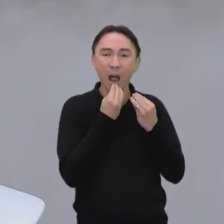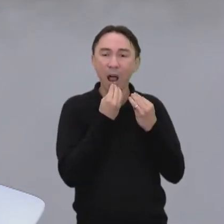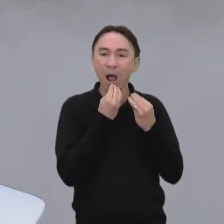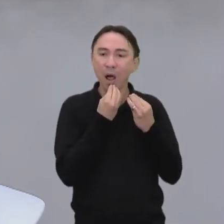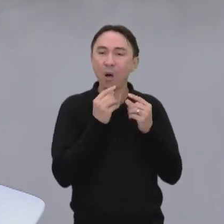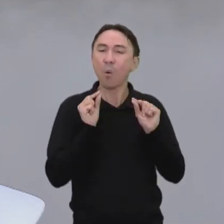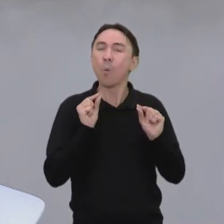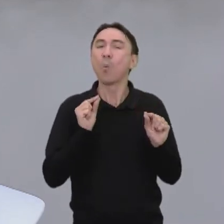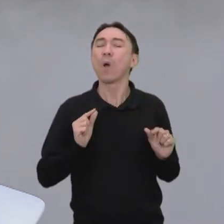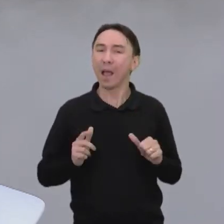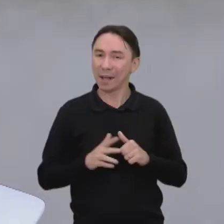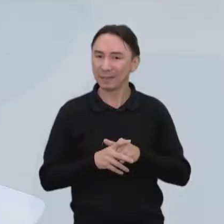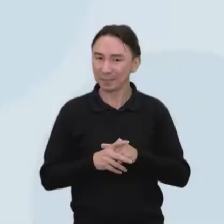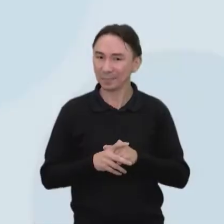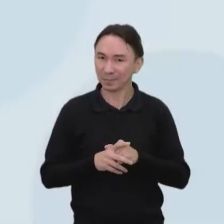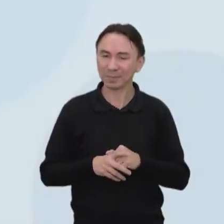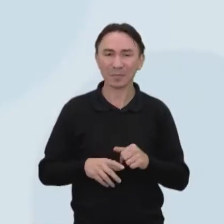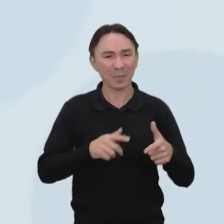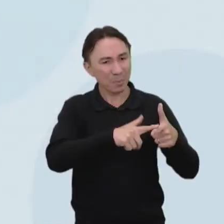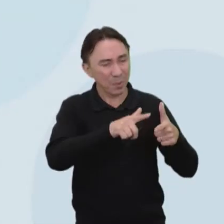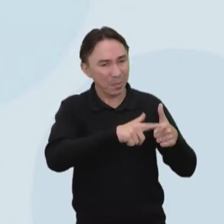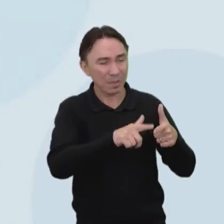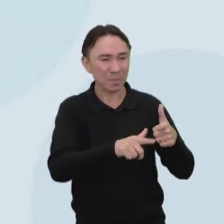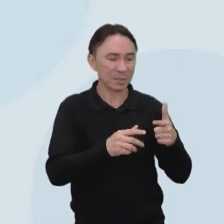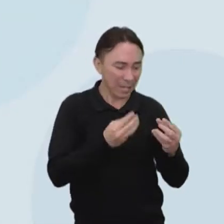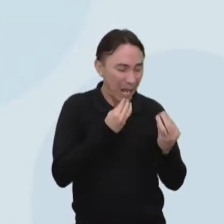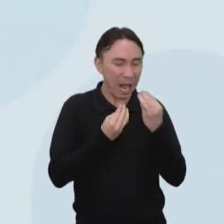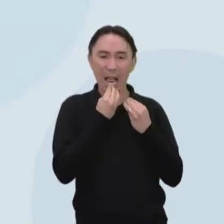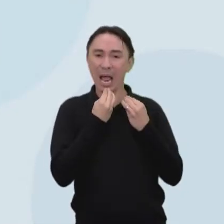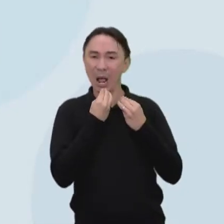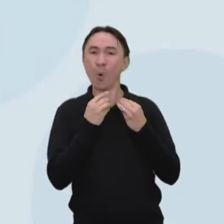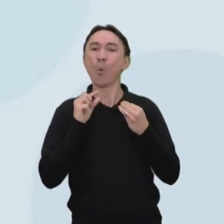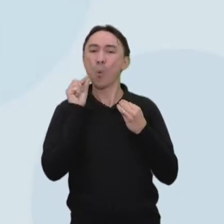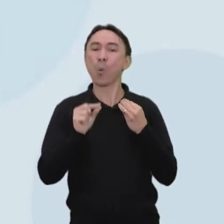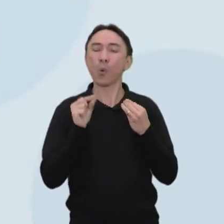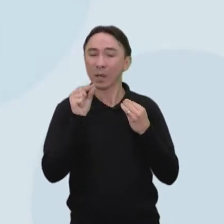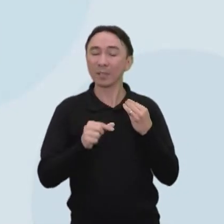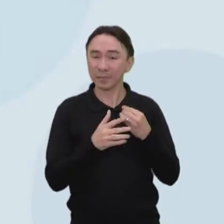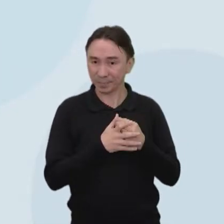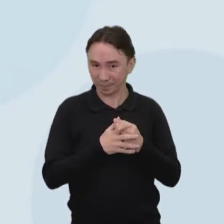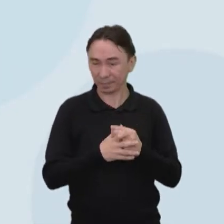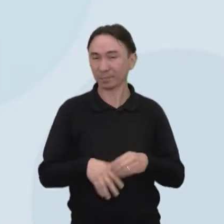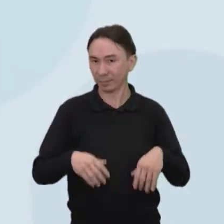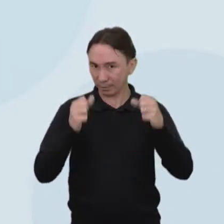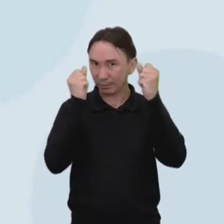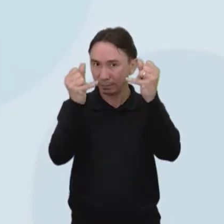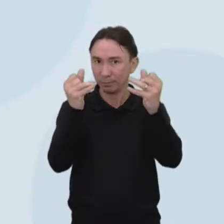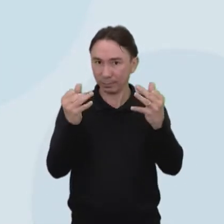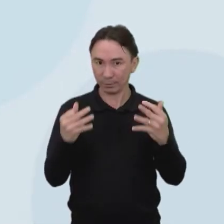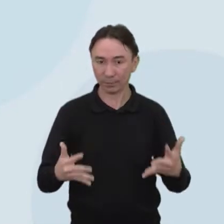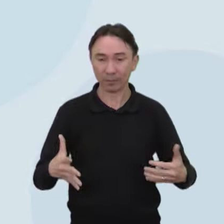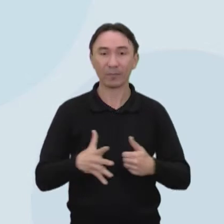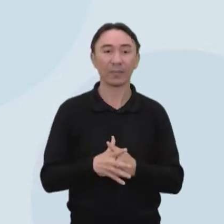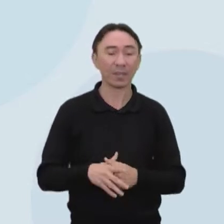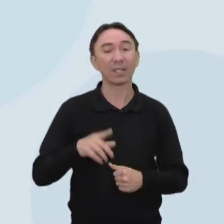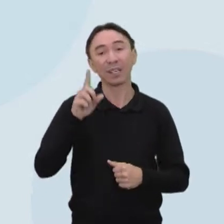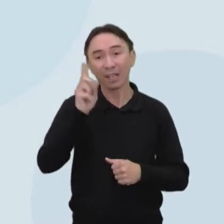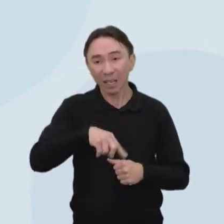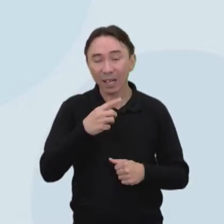aí na tela para vocês, né, transtornos alimentares. Então, são distúrbios que promovem alterações